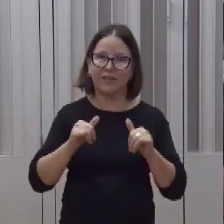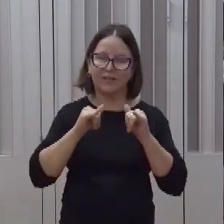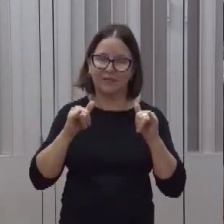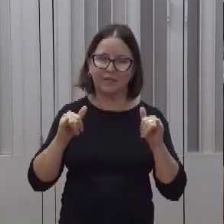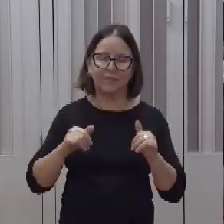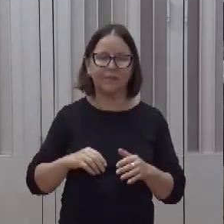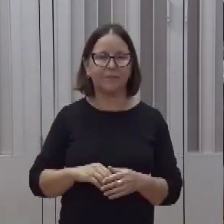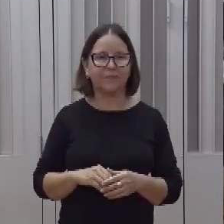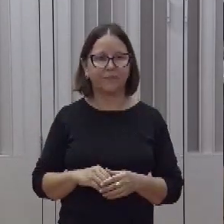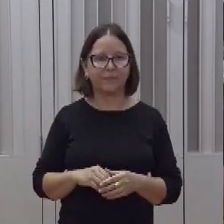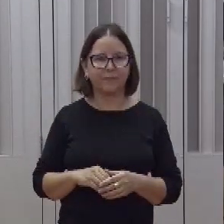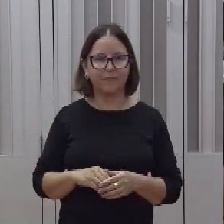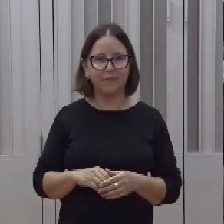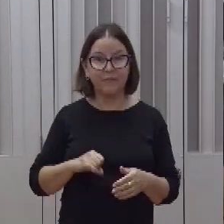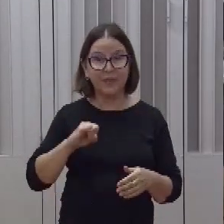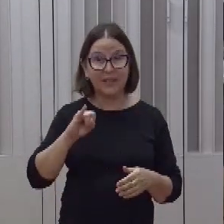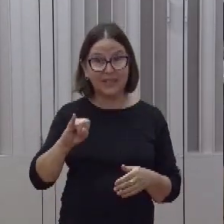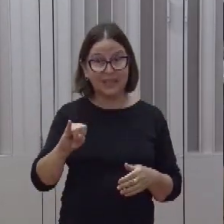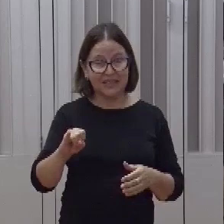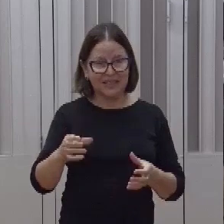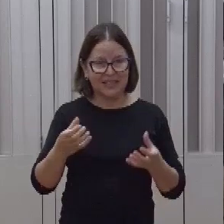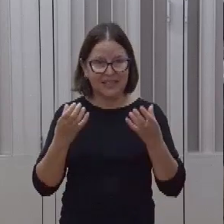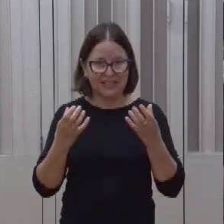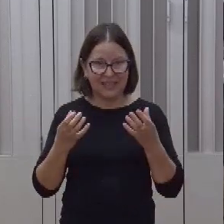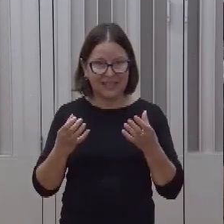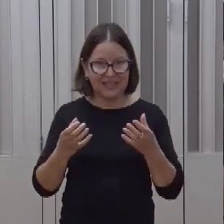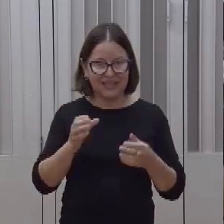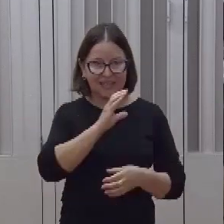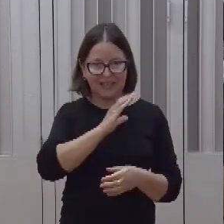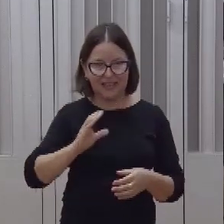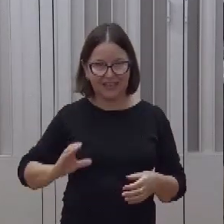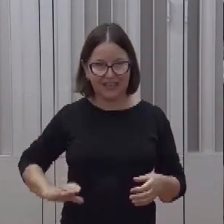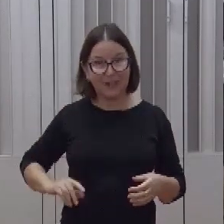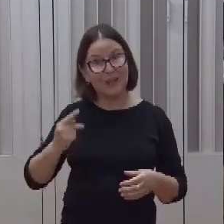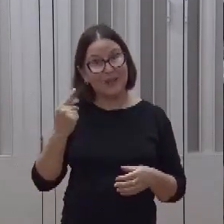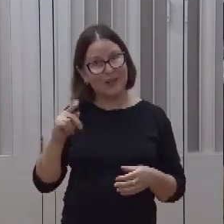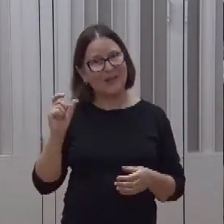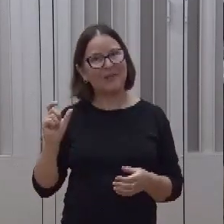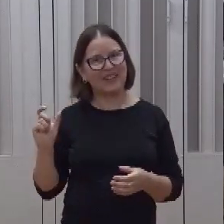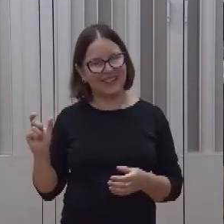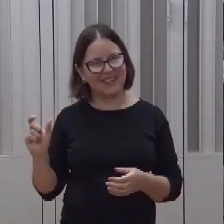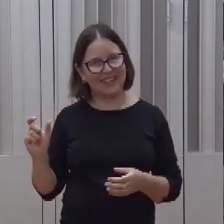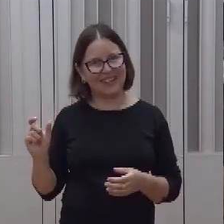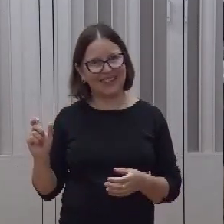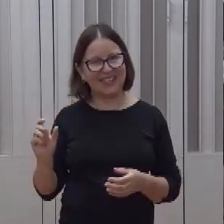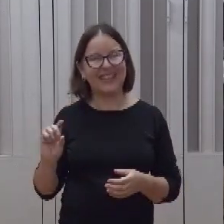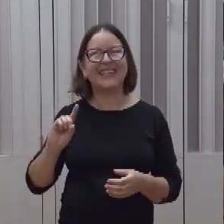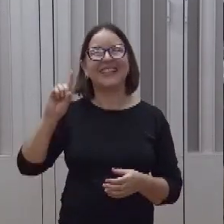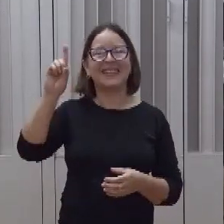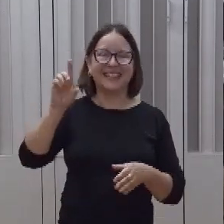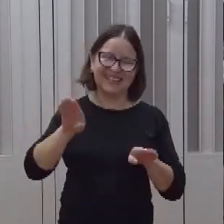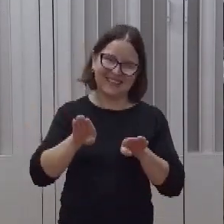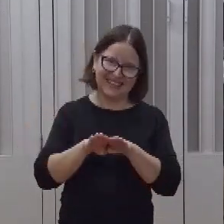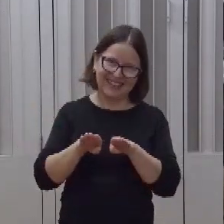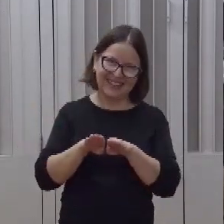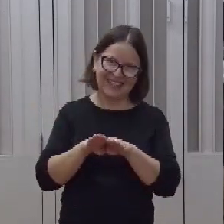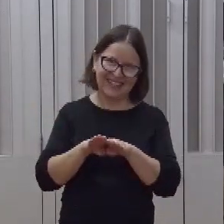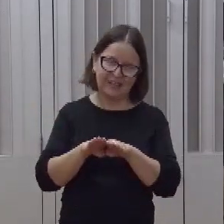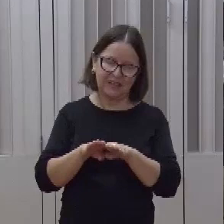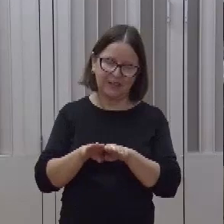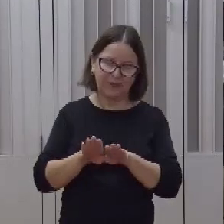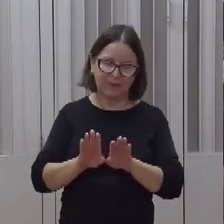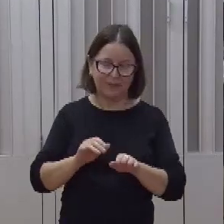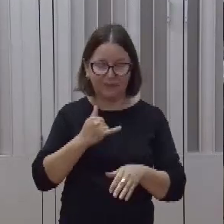Se quiseres a Cristo e as suas palavras, ele também, se